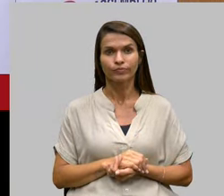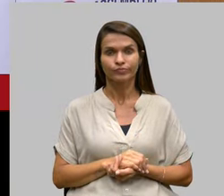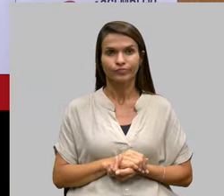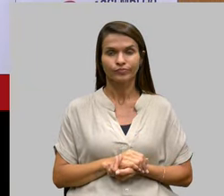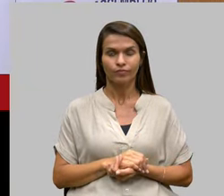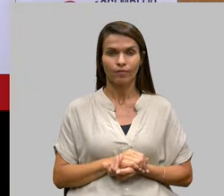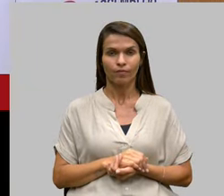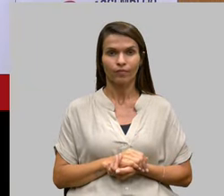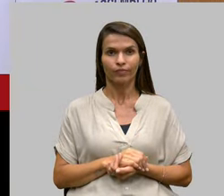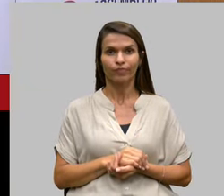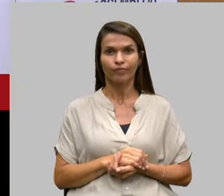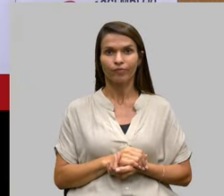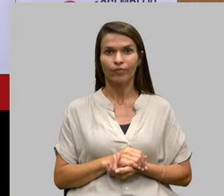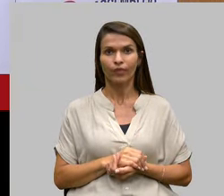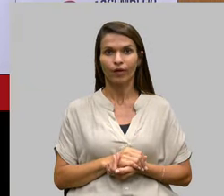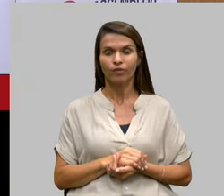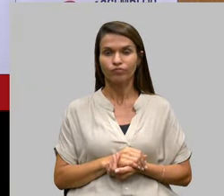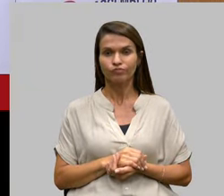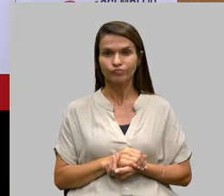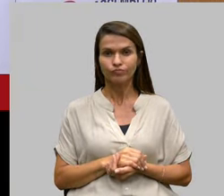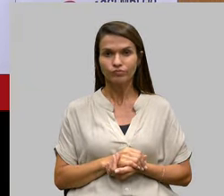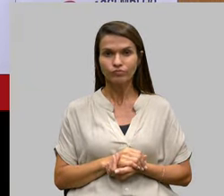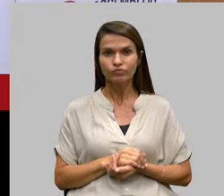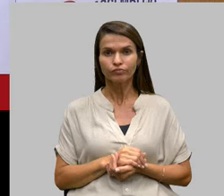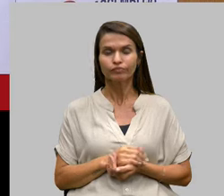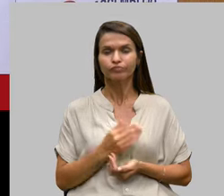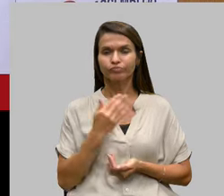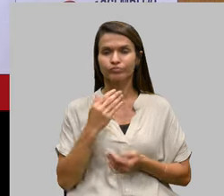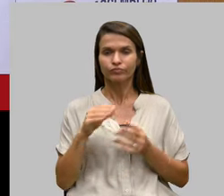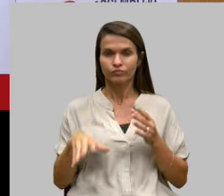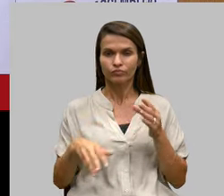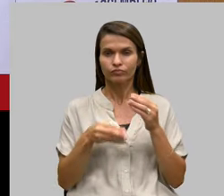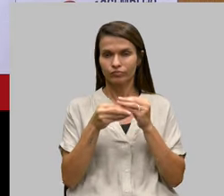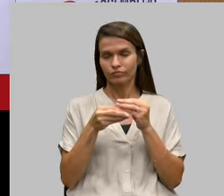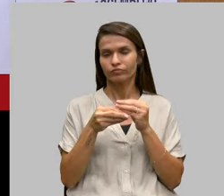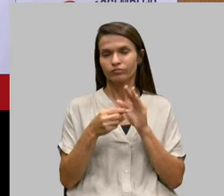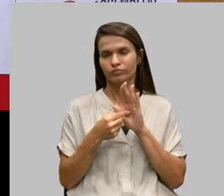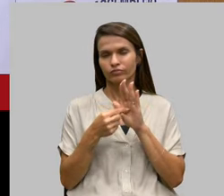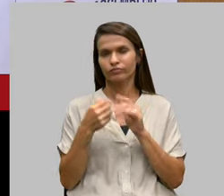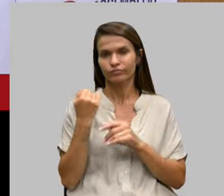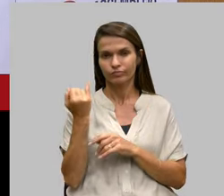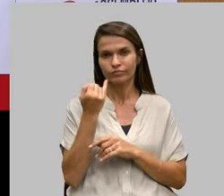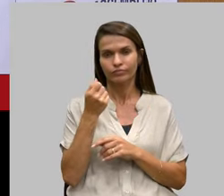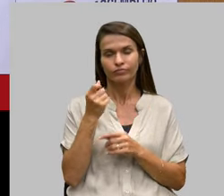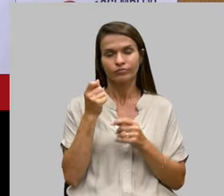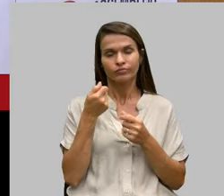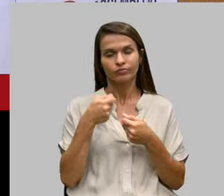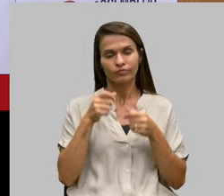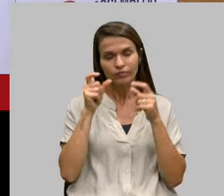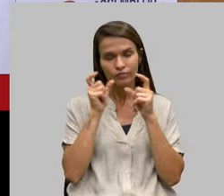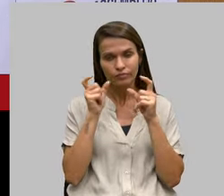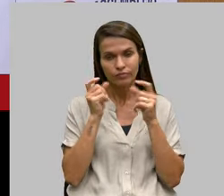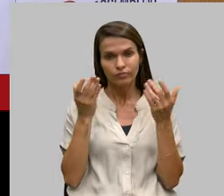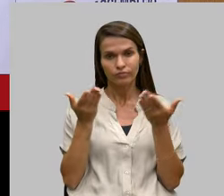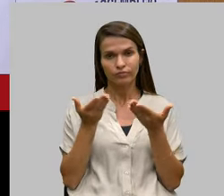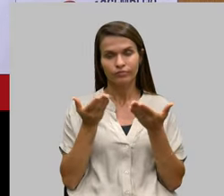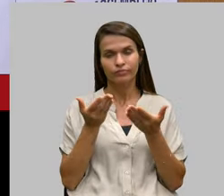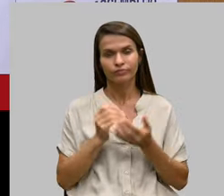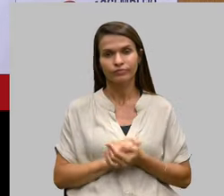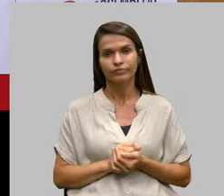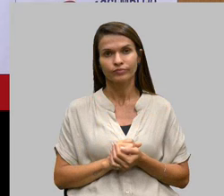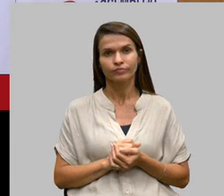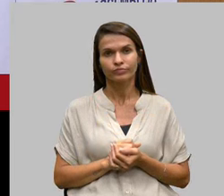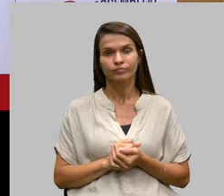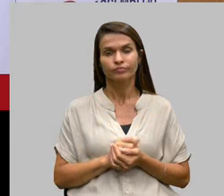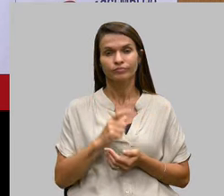complemento na verdade complemento não né você bem trouxe uma questão importante que a gente tem que est atento nesse momento é que eh para que